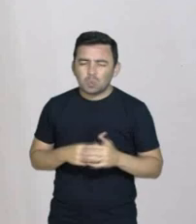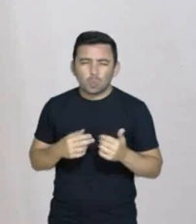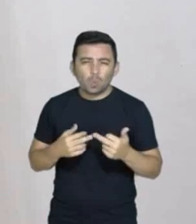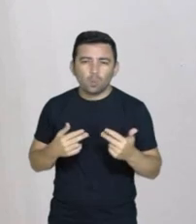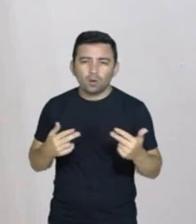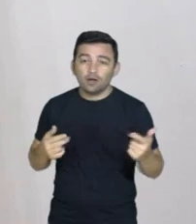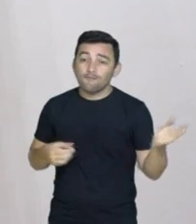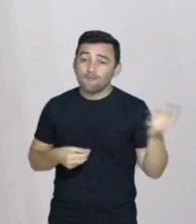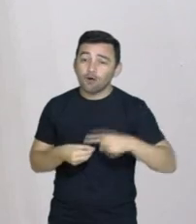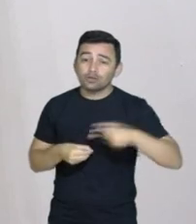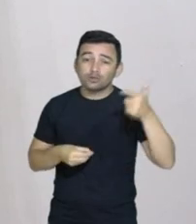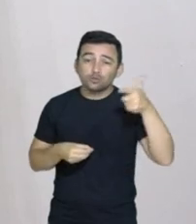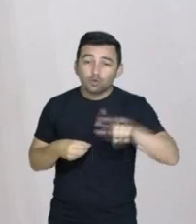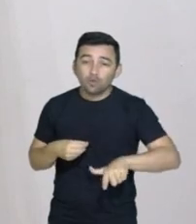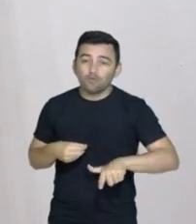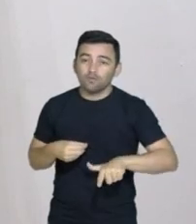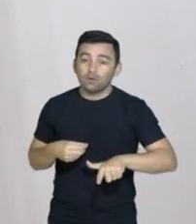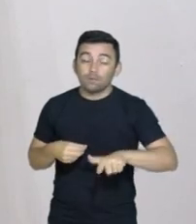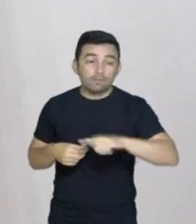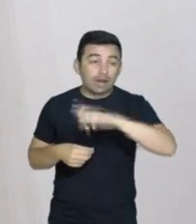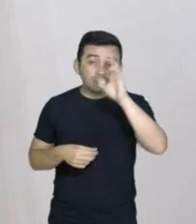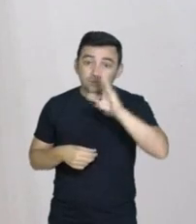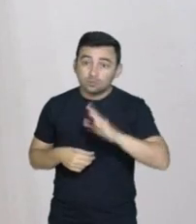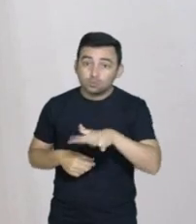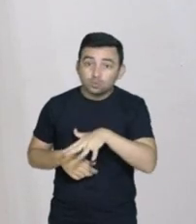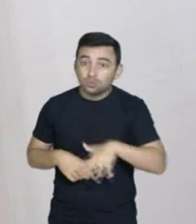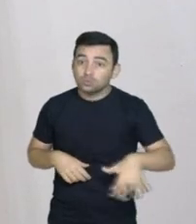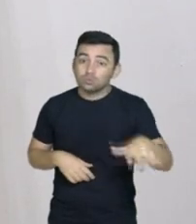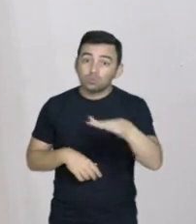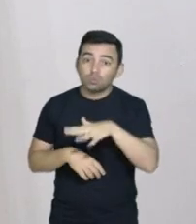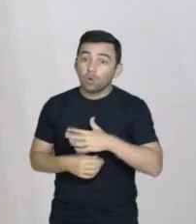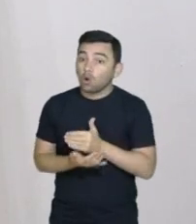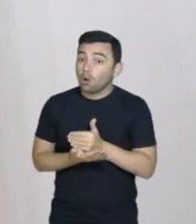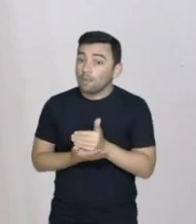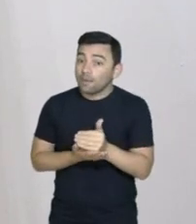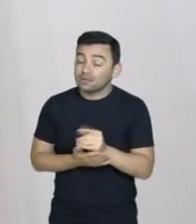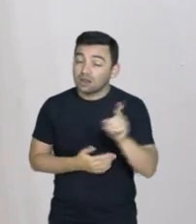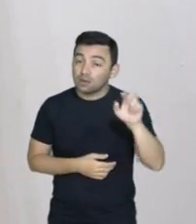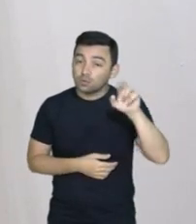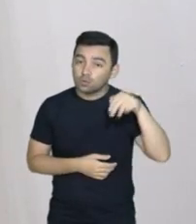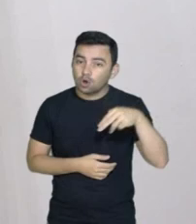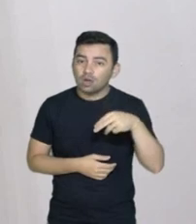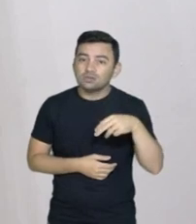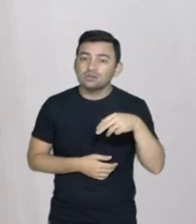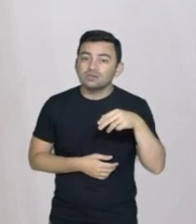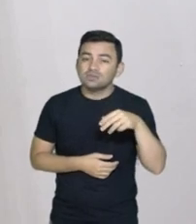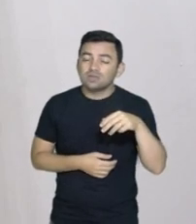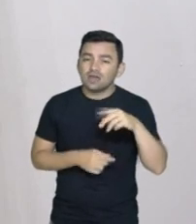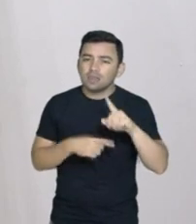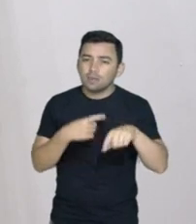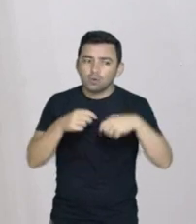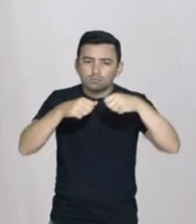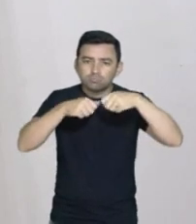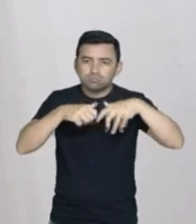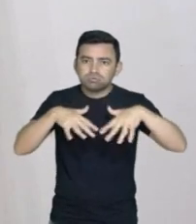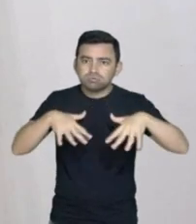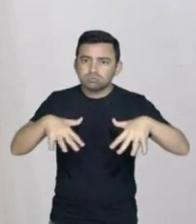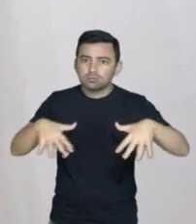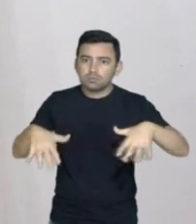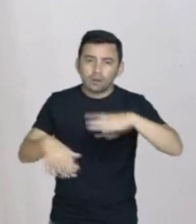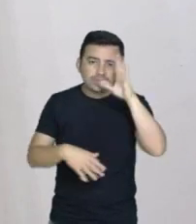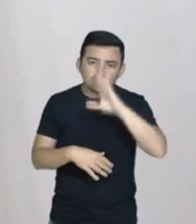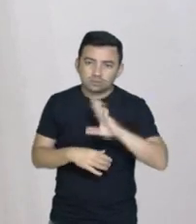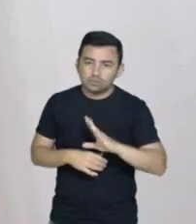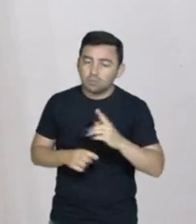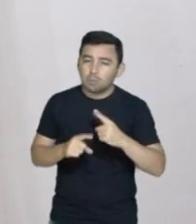voltam a acontecer no Brasil também começa no Rio Grande do Norte isso daqui a pouco vai se espalhando pelo Brasil porque